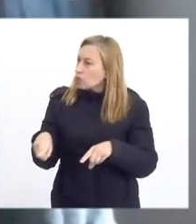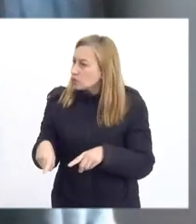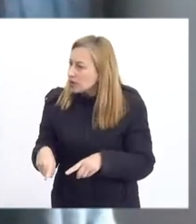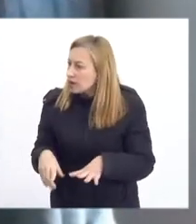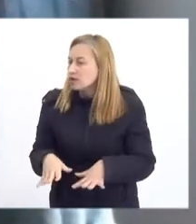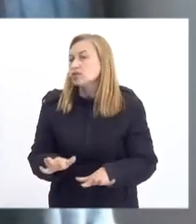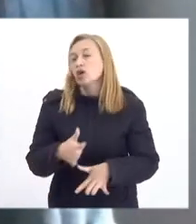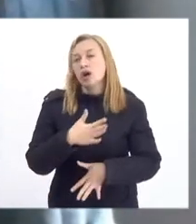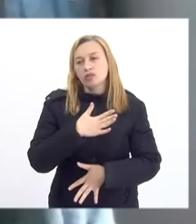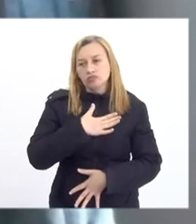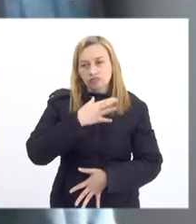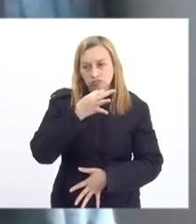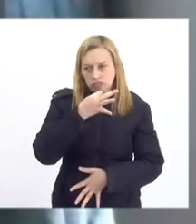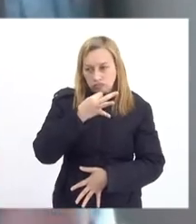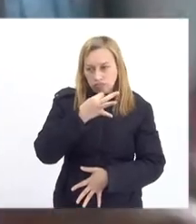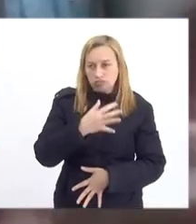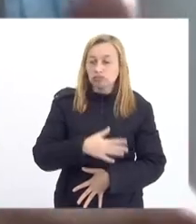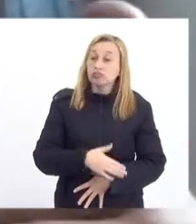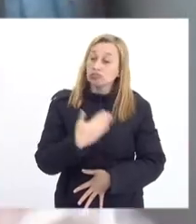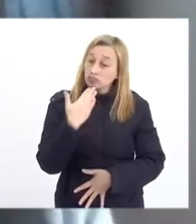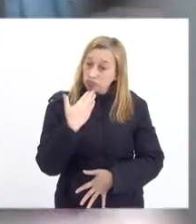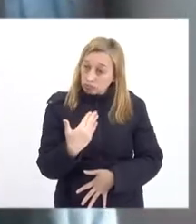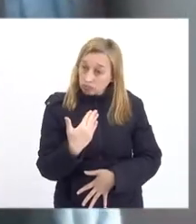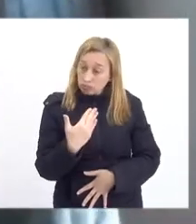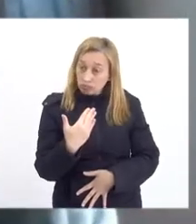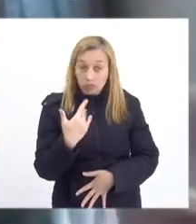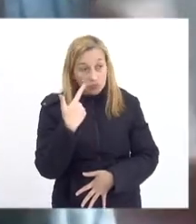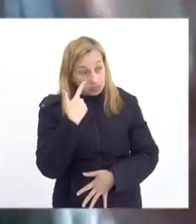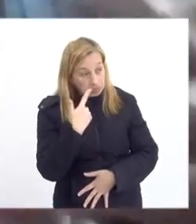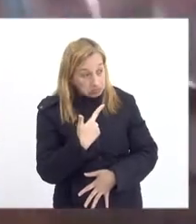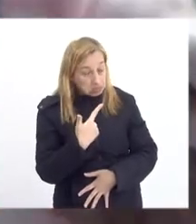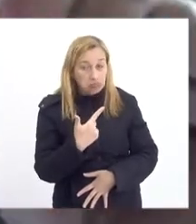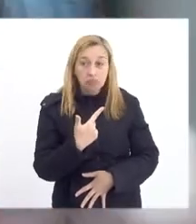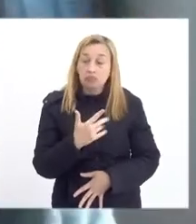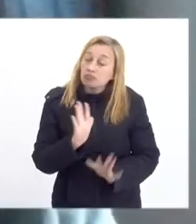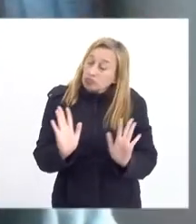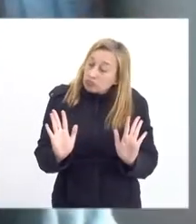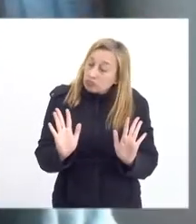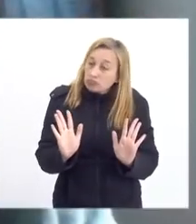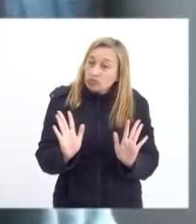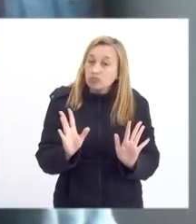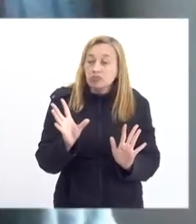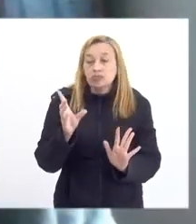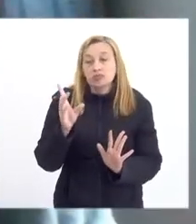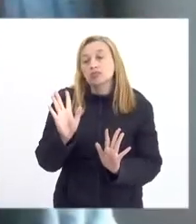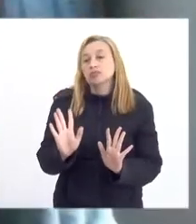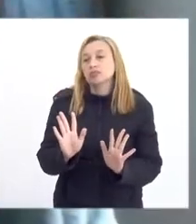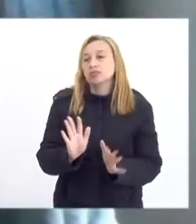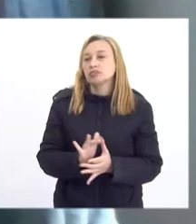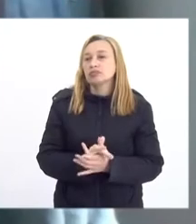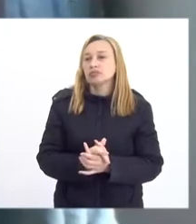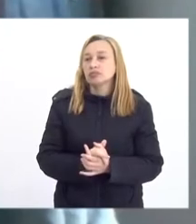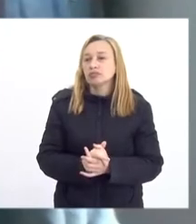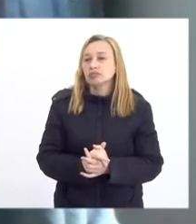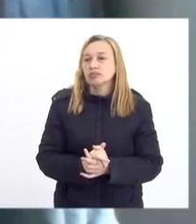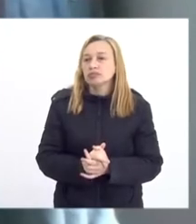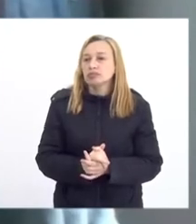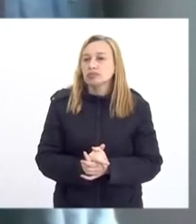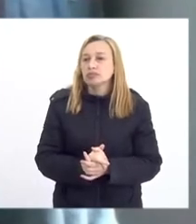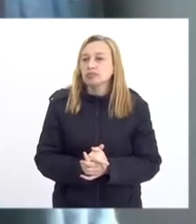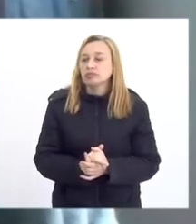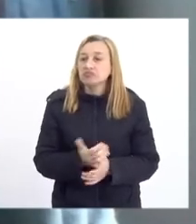meu parecer, eu ia pedir até vistas, mas Vossa Excelência pediu e para mim já está de bom tamanho, seria